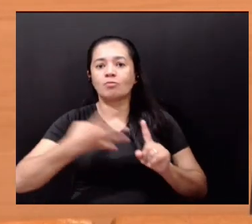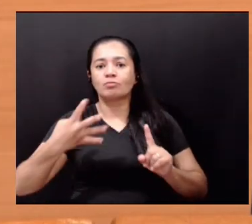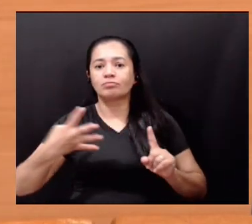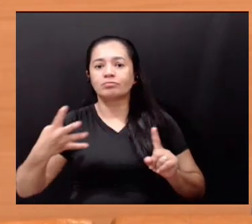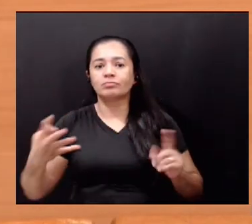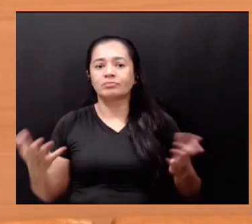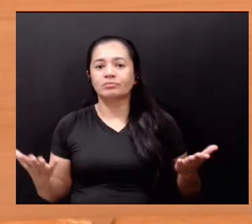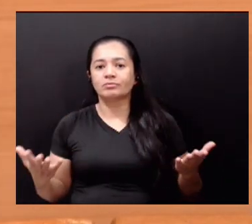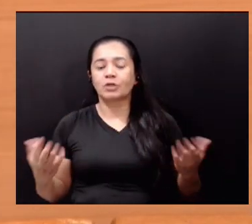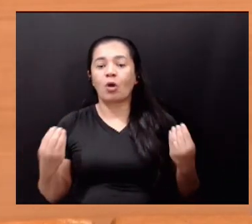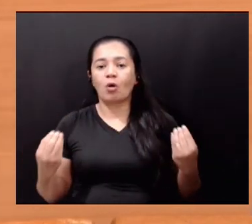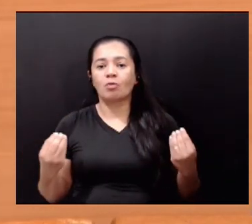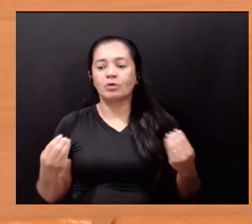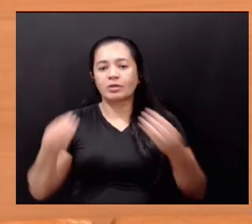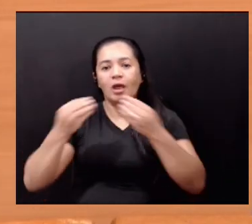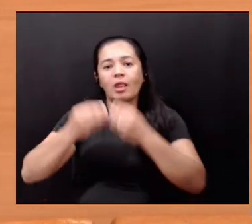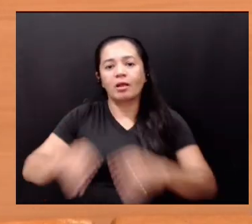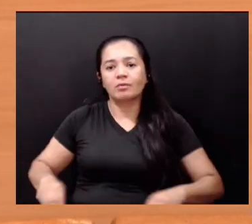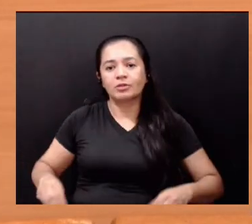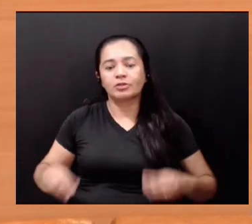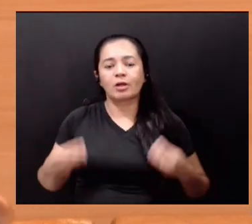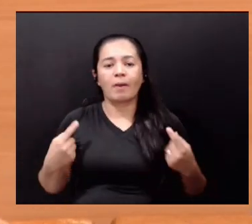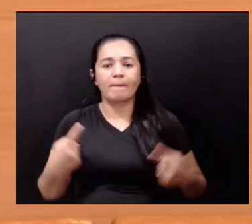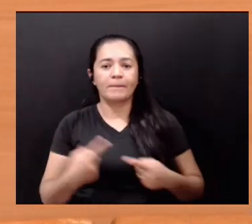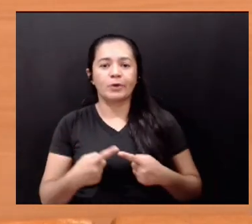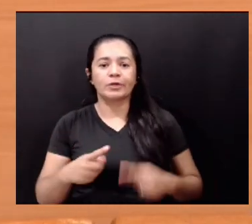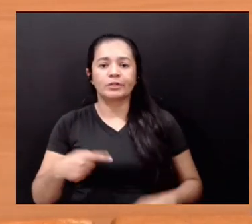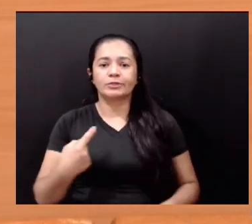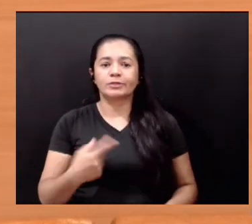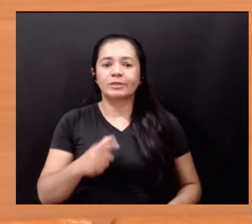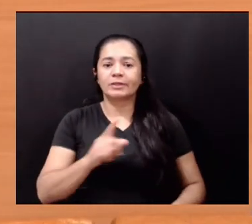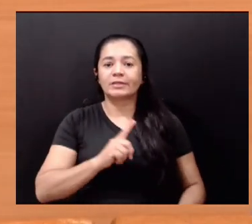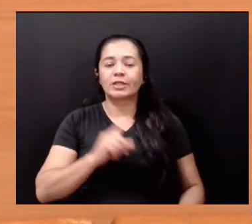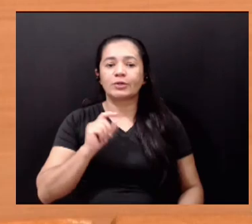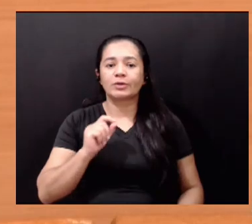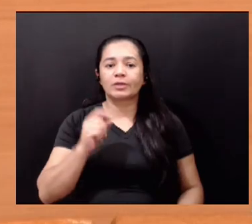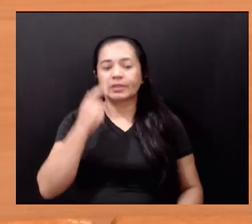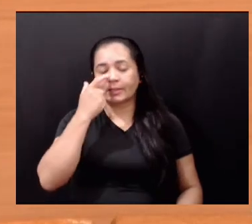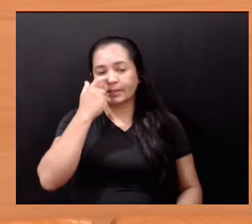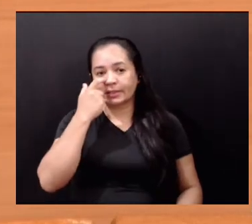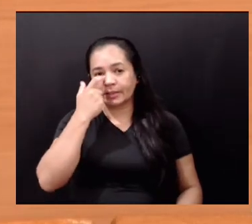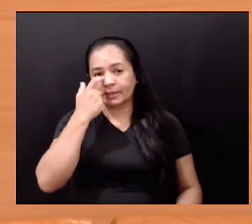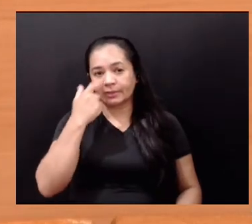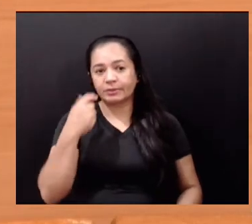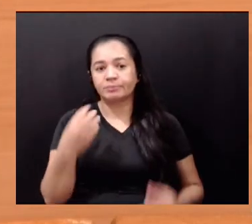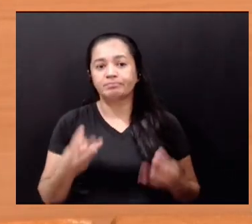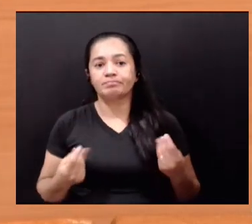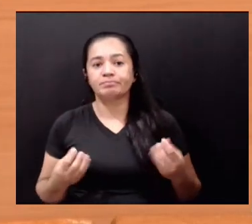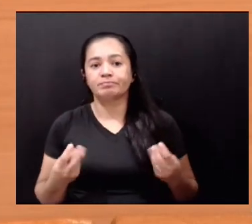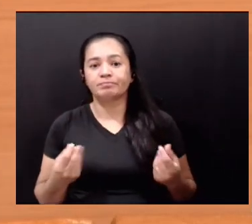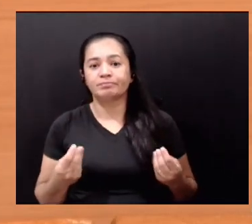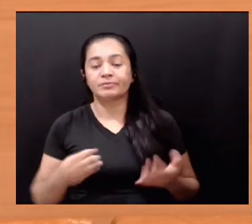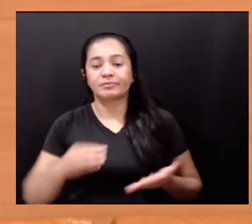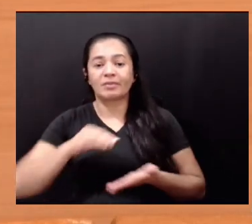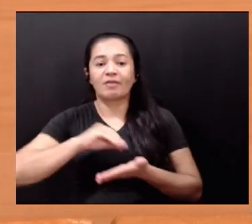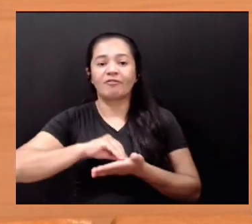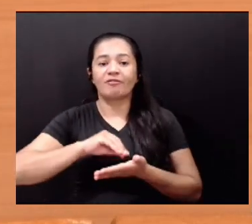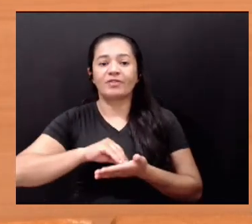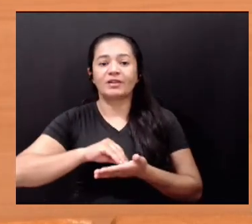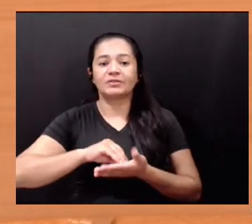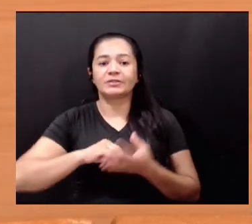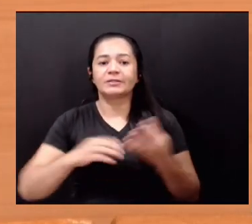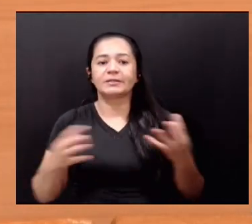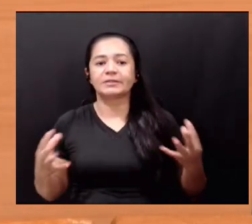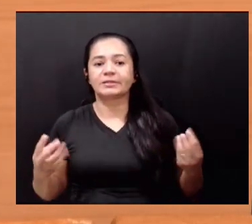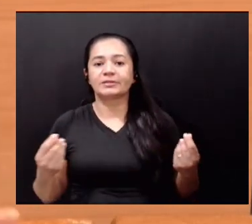atingida, porque a gente tem, além da subnotificação, a gente tem uma falta de dados para